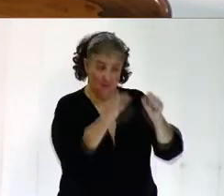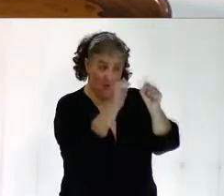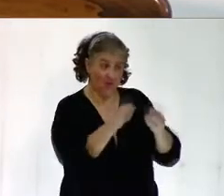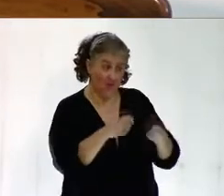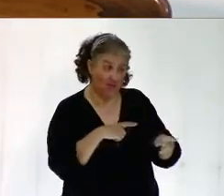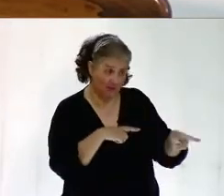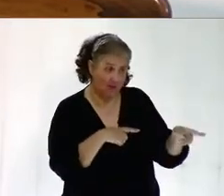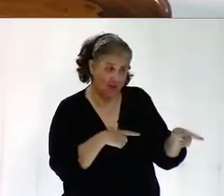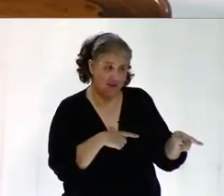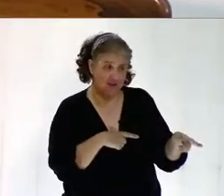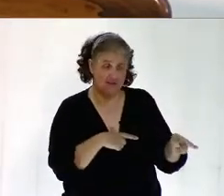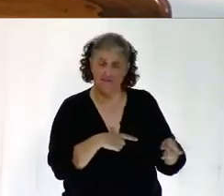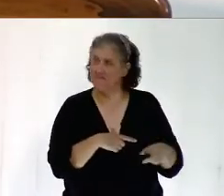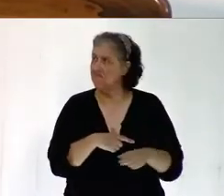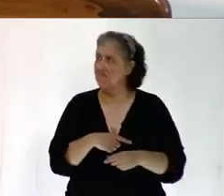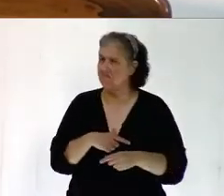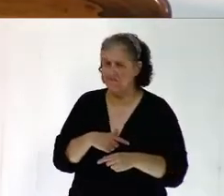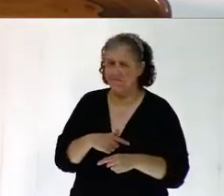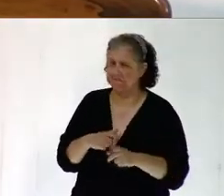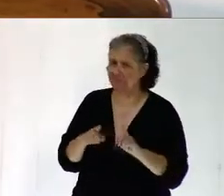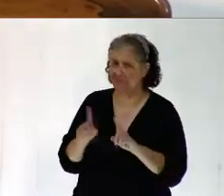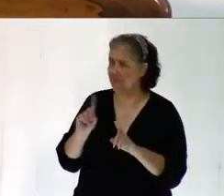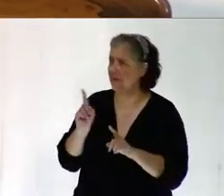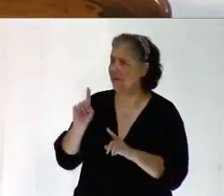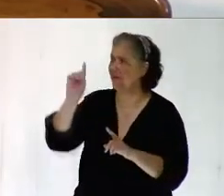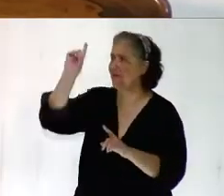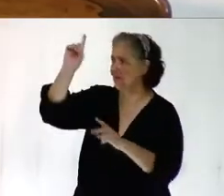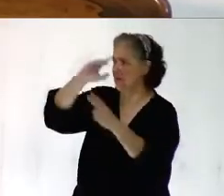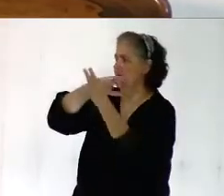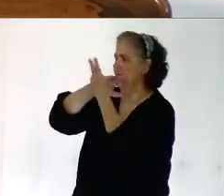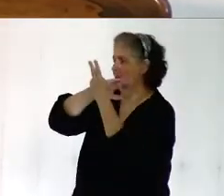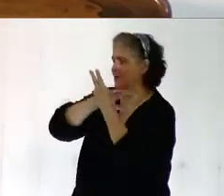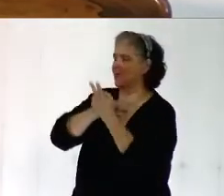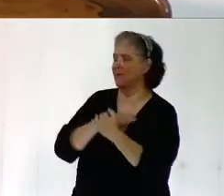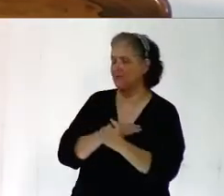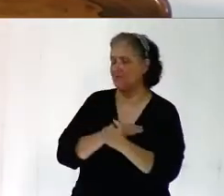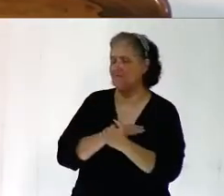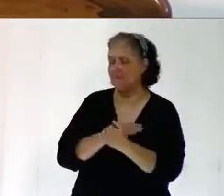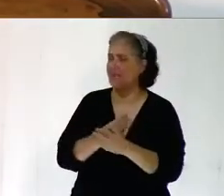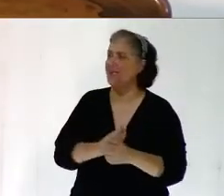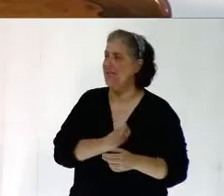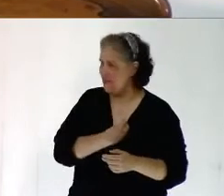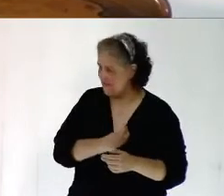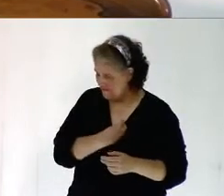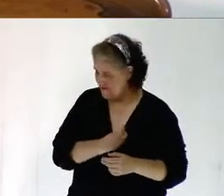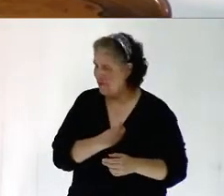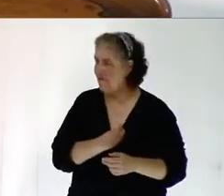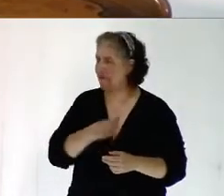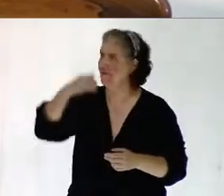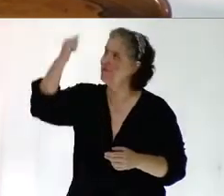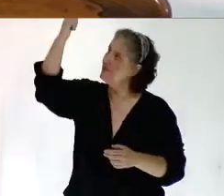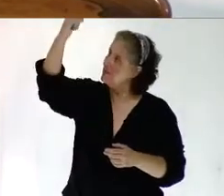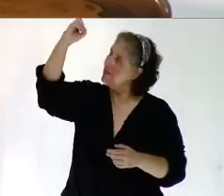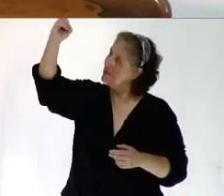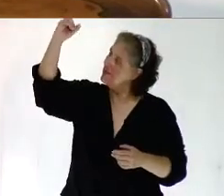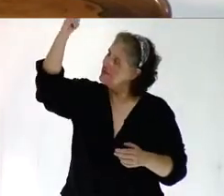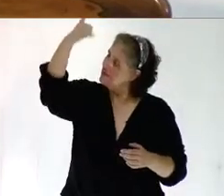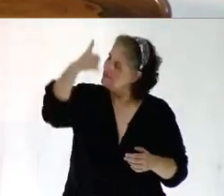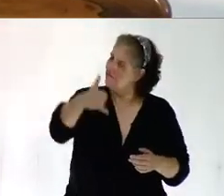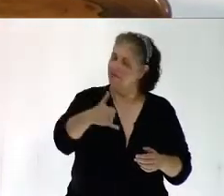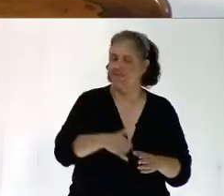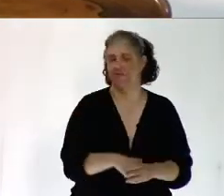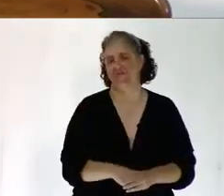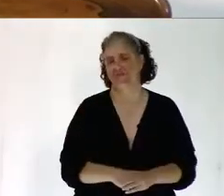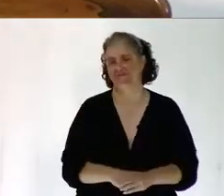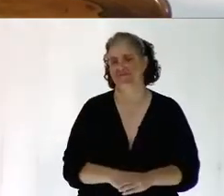mas jesus diz deus cuida e convém viver por esta palavra a palavra de